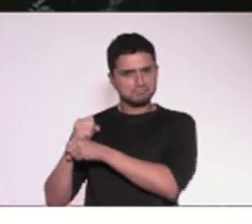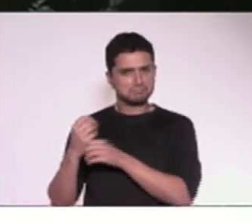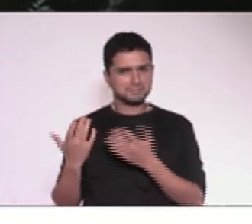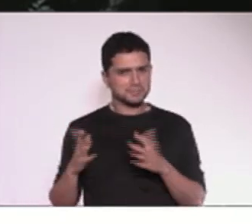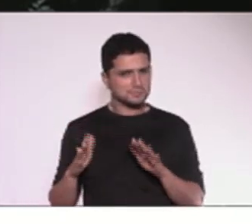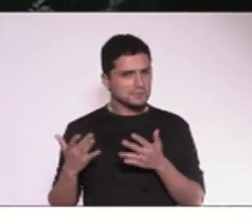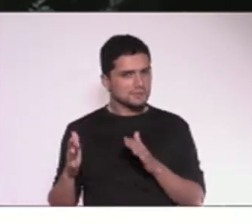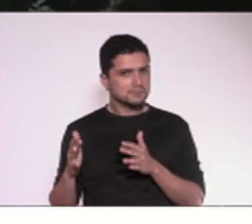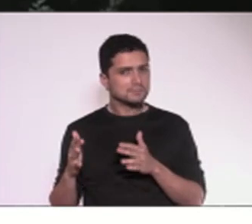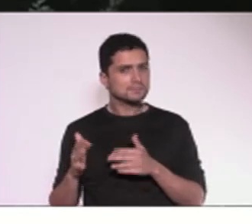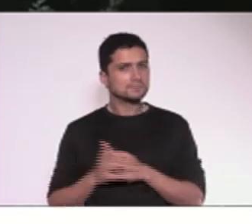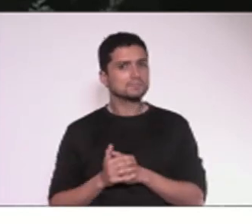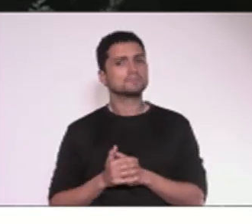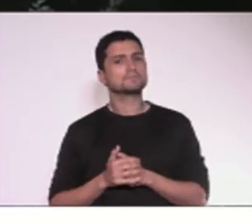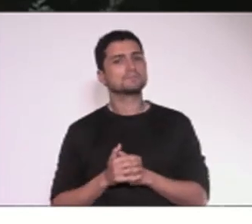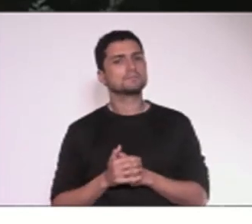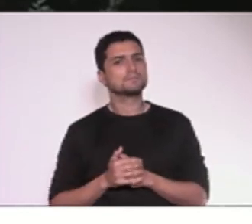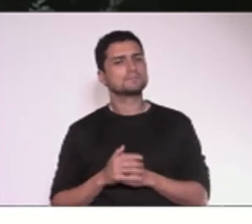menos,